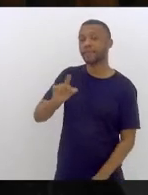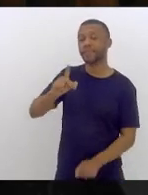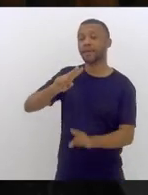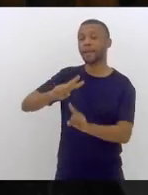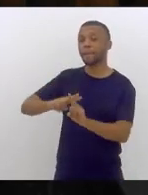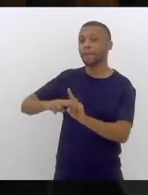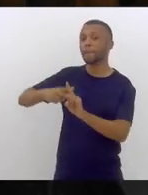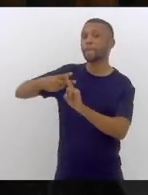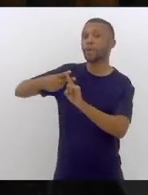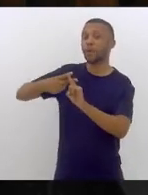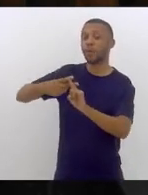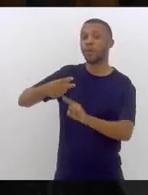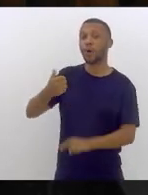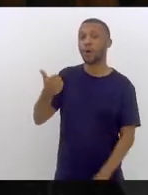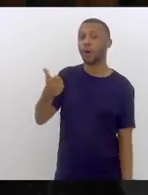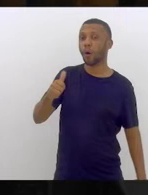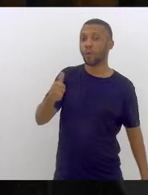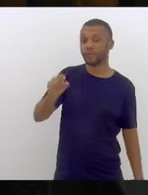de